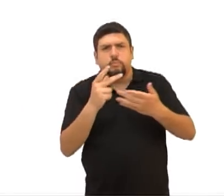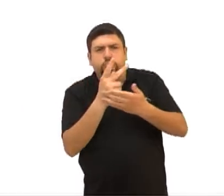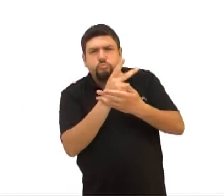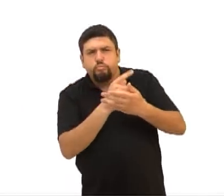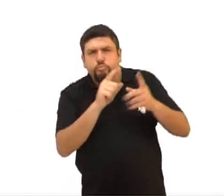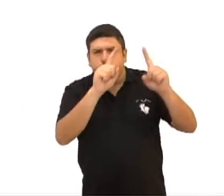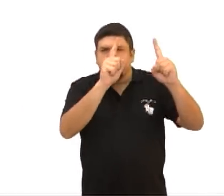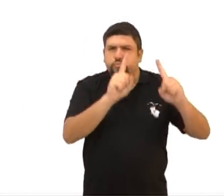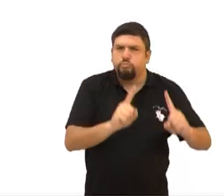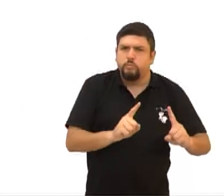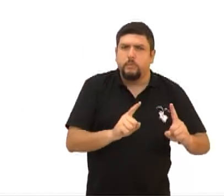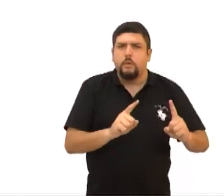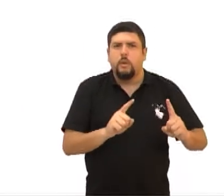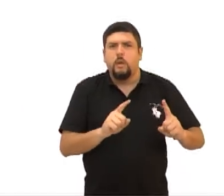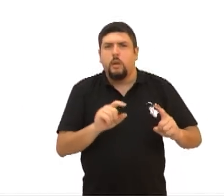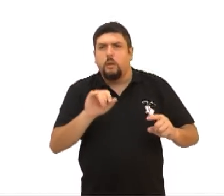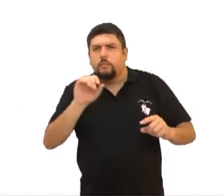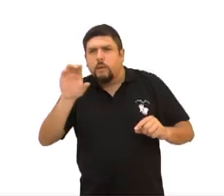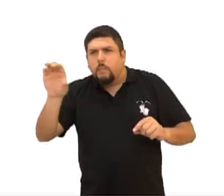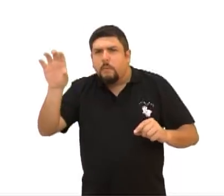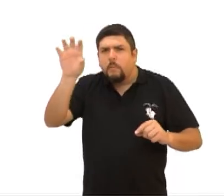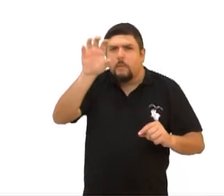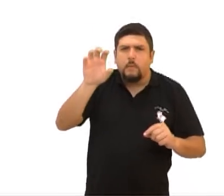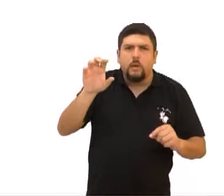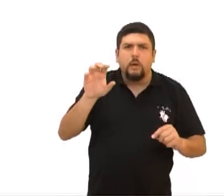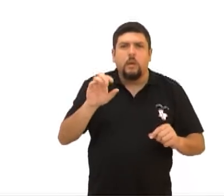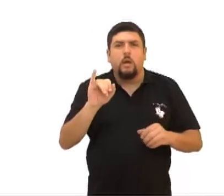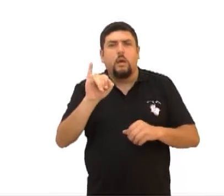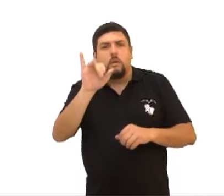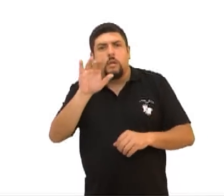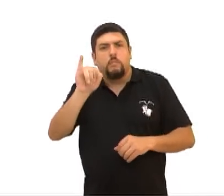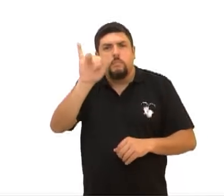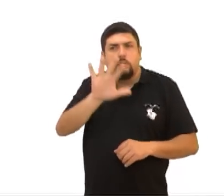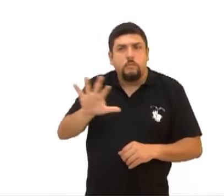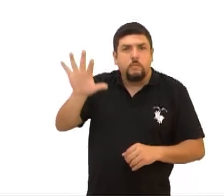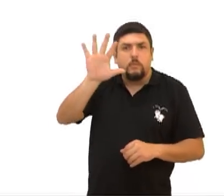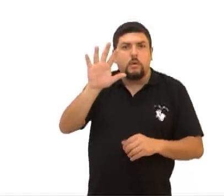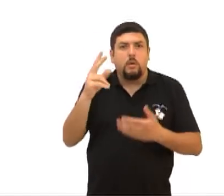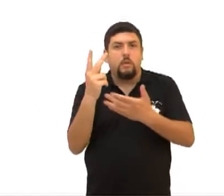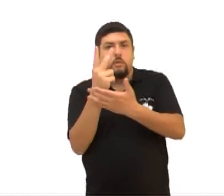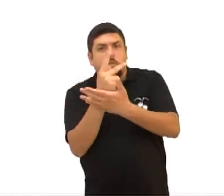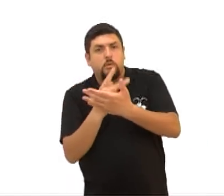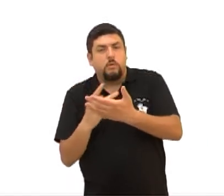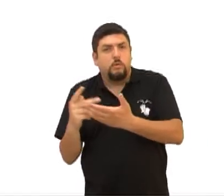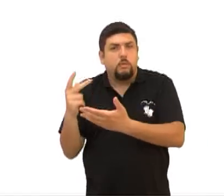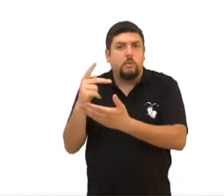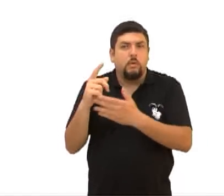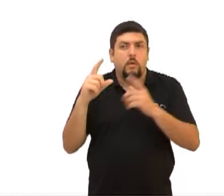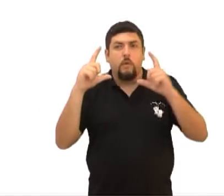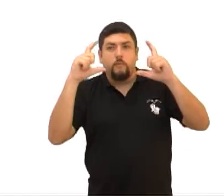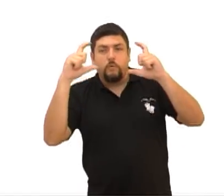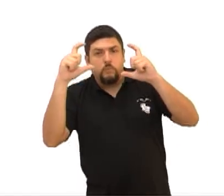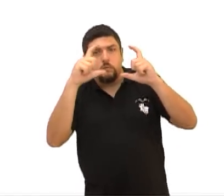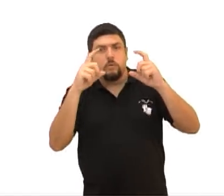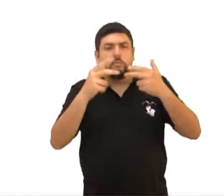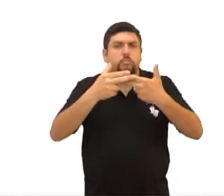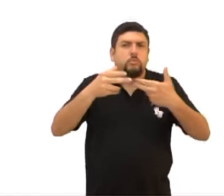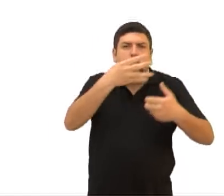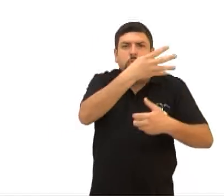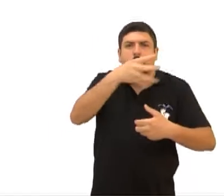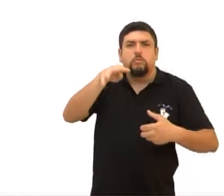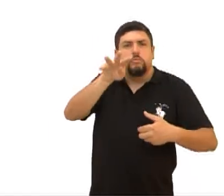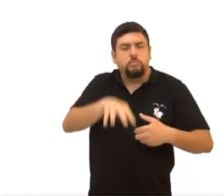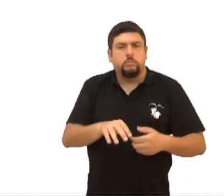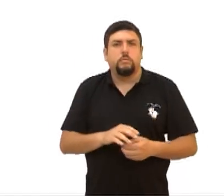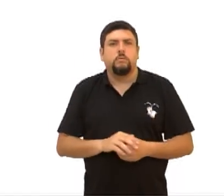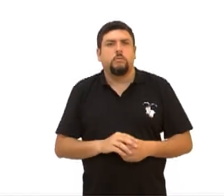ícones, ilustrações, fotografias diversas, né? Fundos e tabelas, certo?